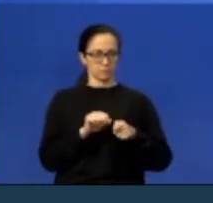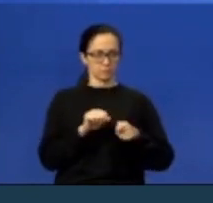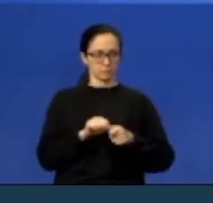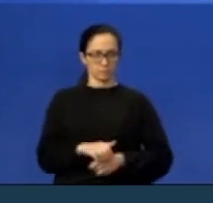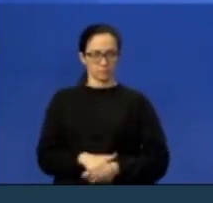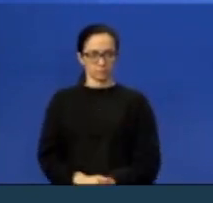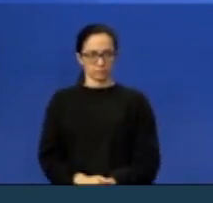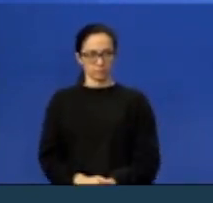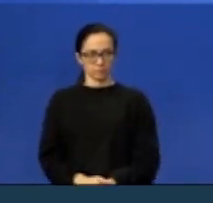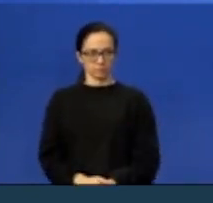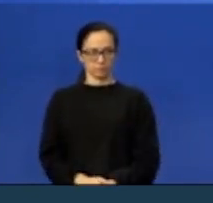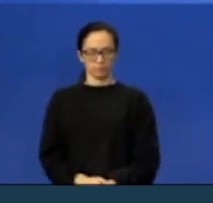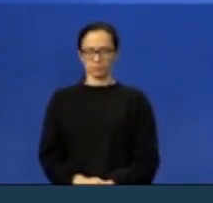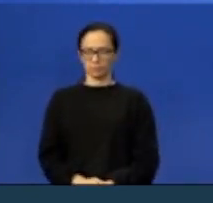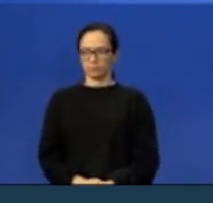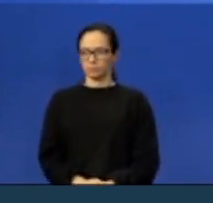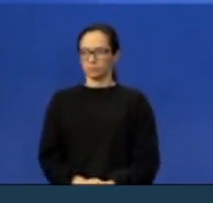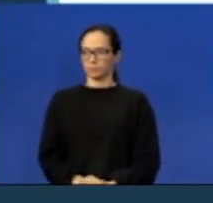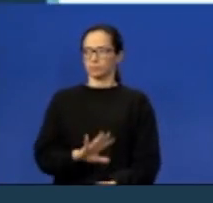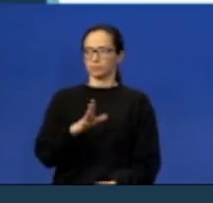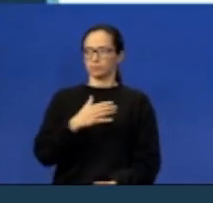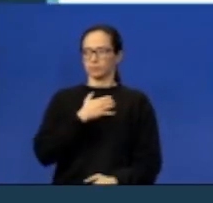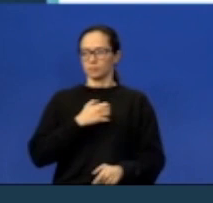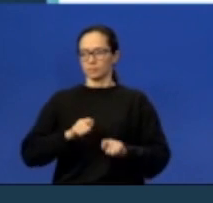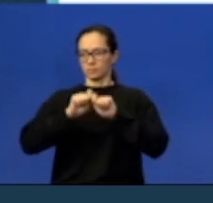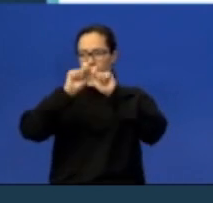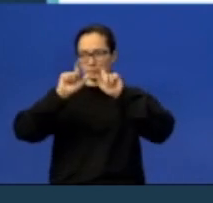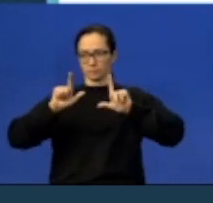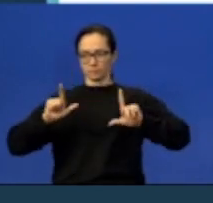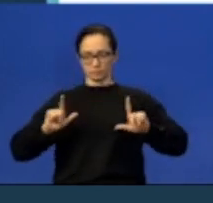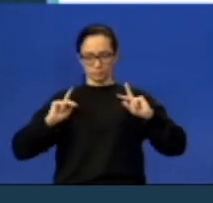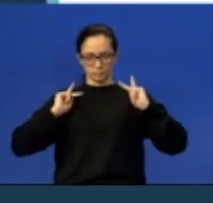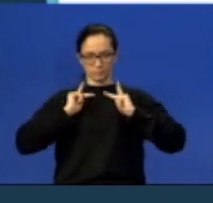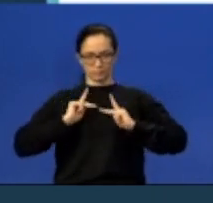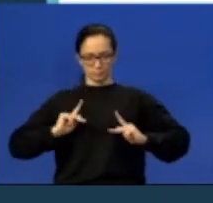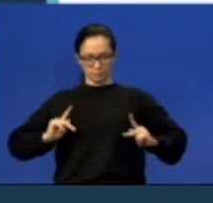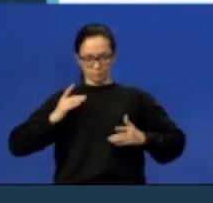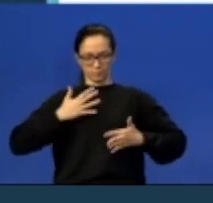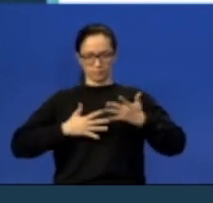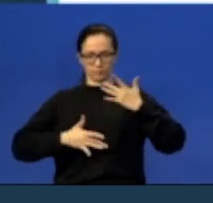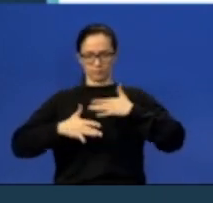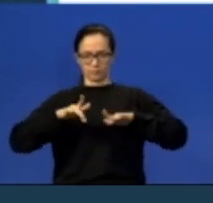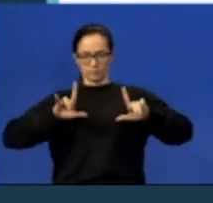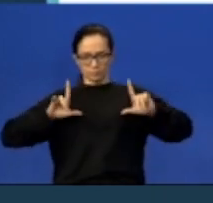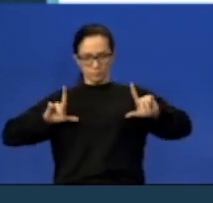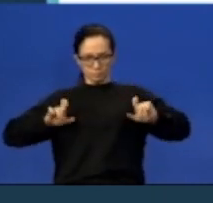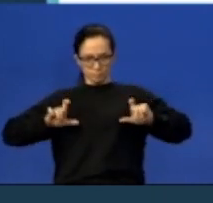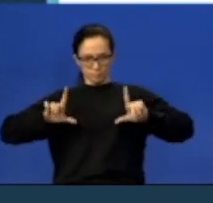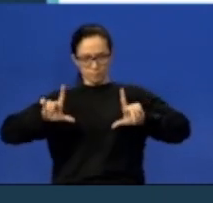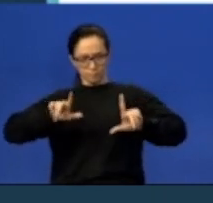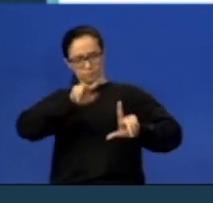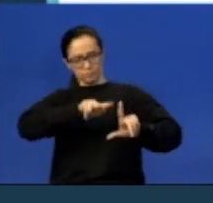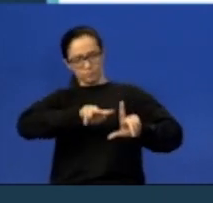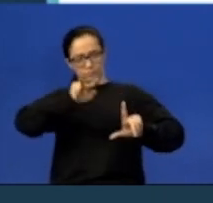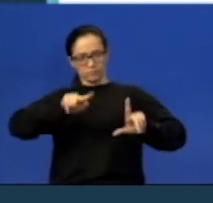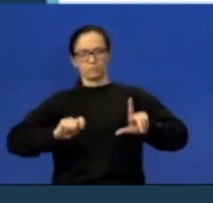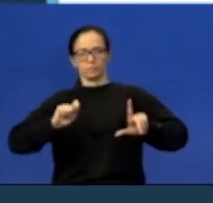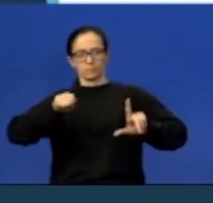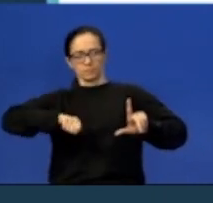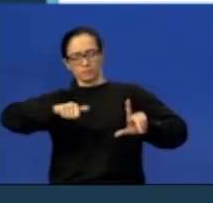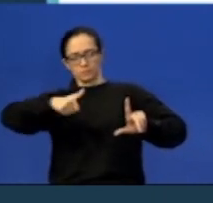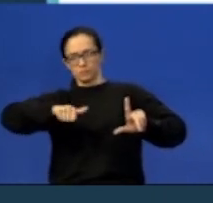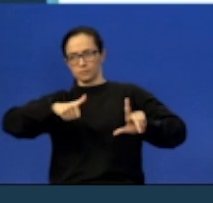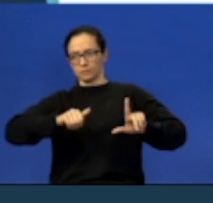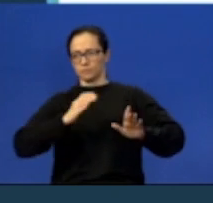Passando agora para o sistema respiratório e circulatório, a gente observa nesse slide que a gente consegue também avaliar o sistema respiratório